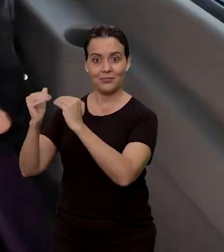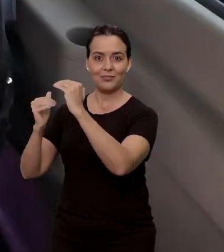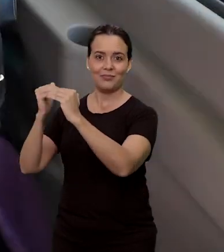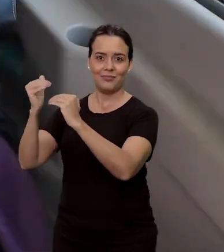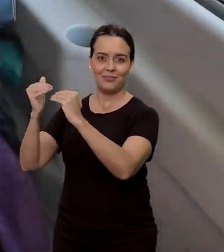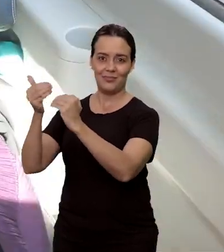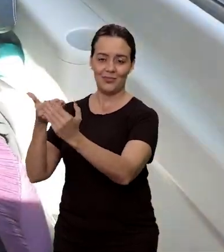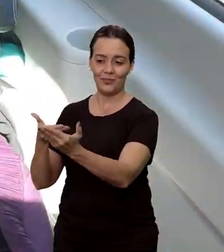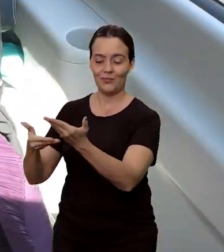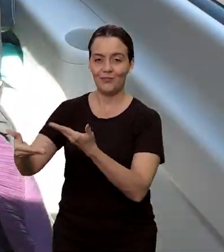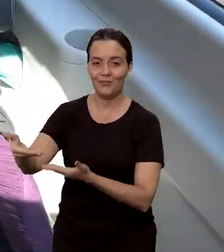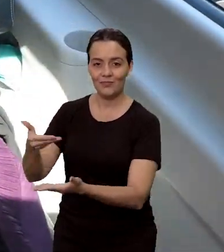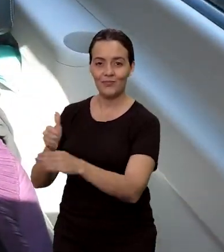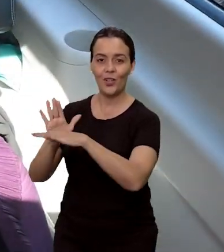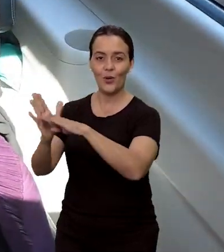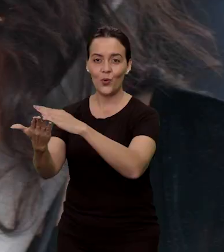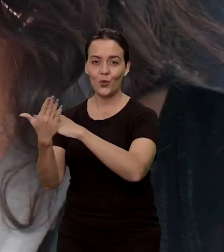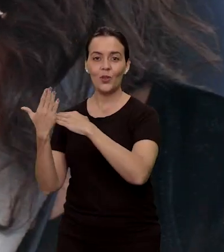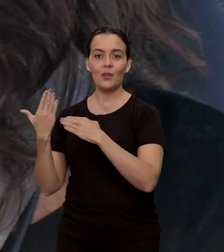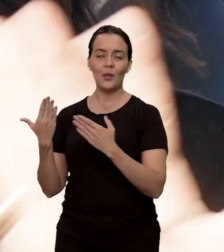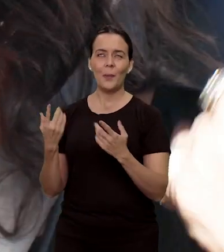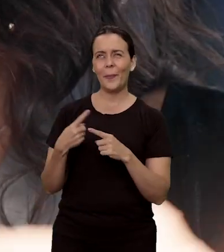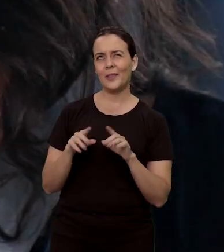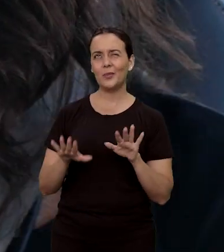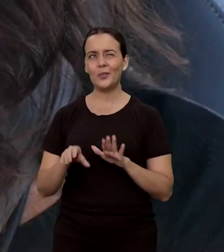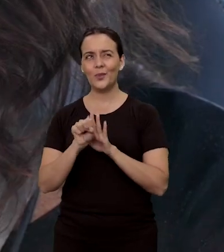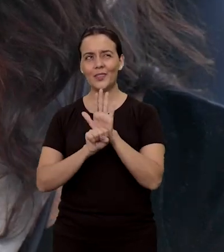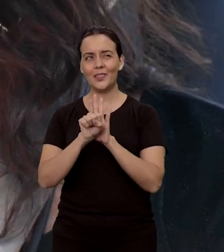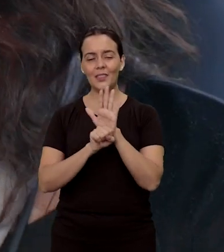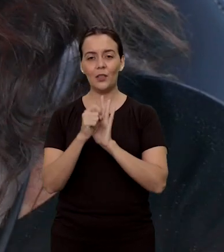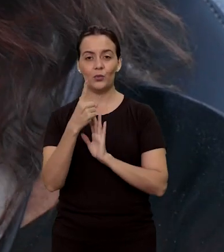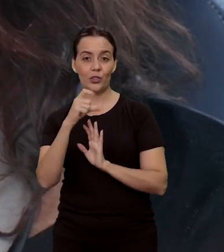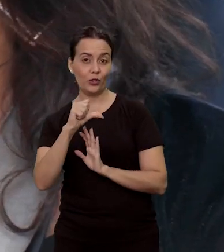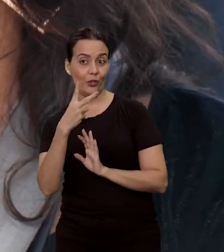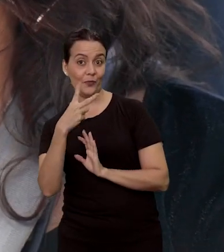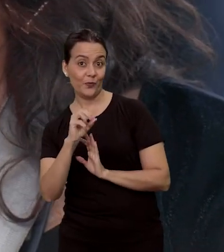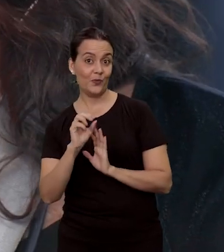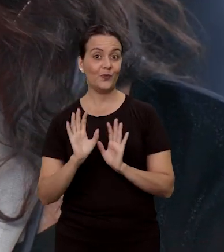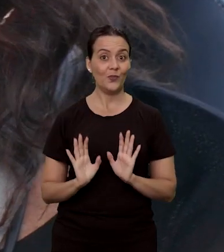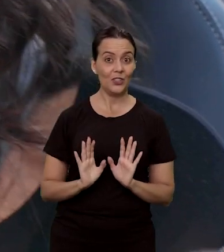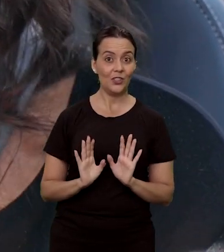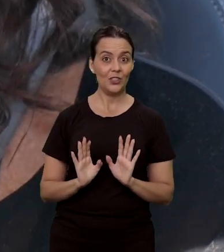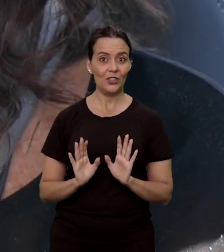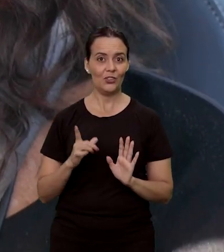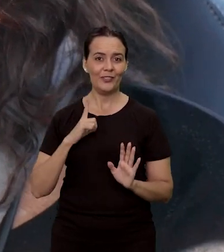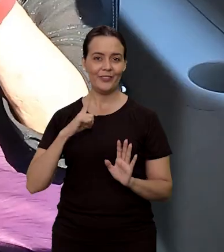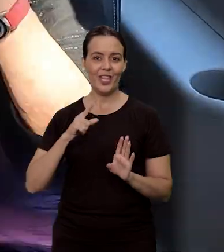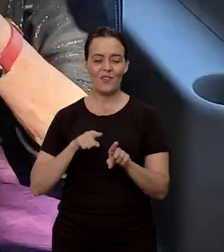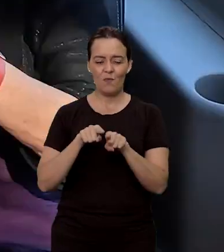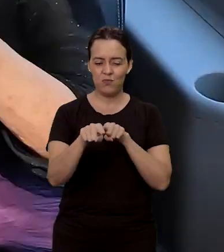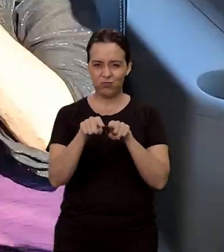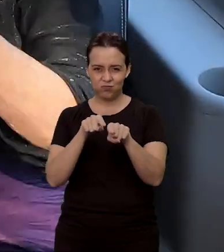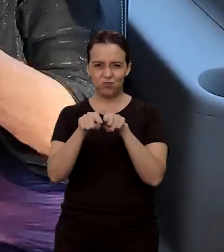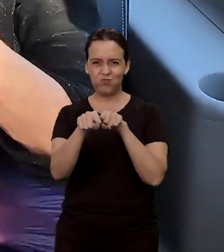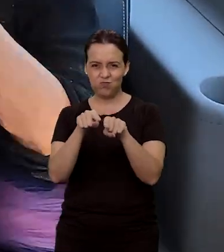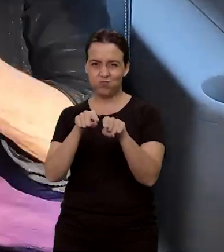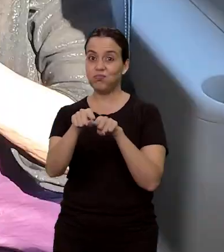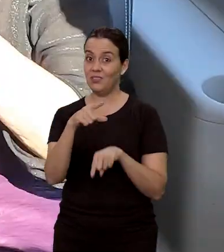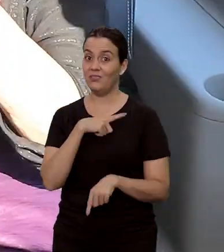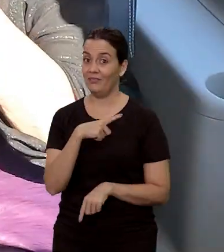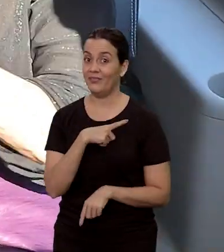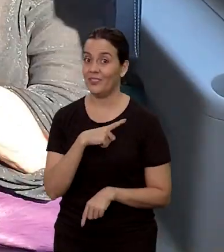do que o século XIX e XX defendeu o oposto, claro. Defendeu a competição e não a colaboração. E por causa de